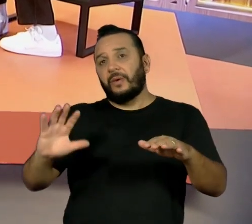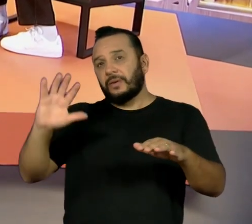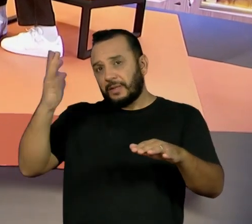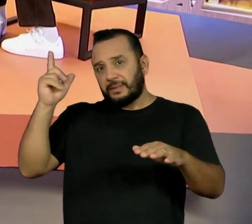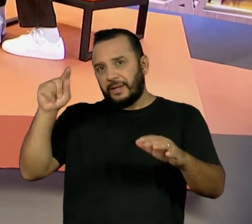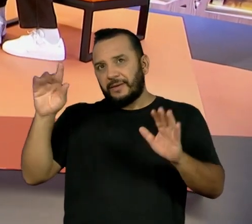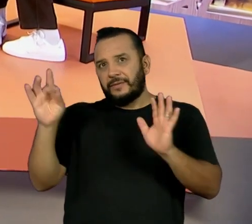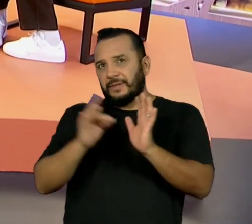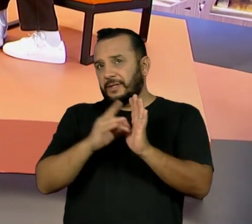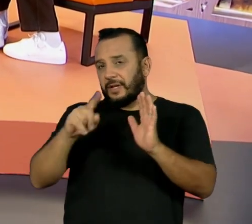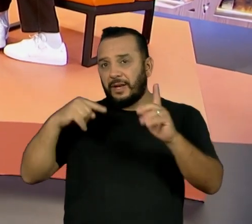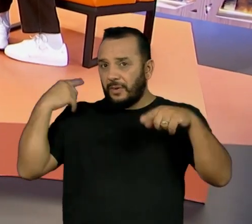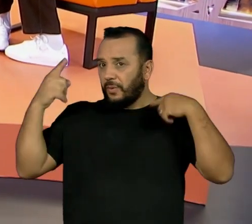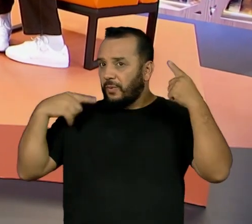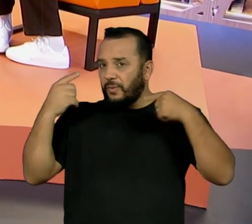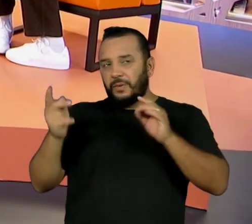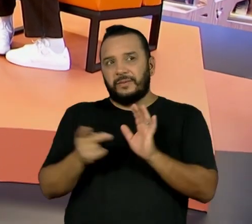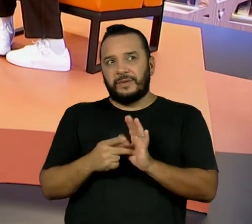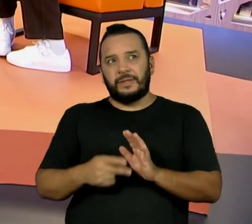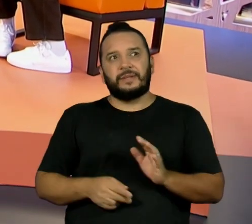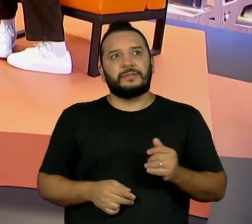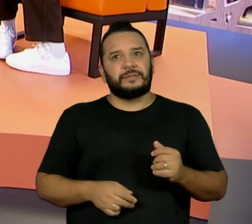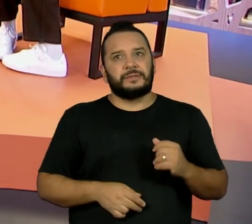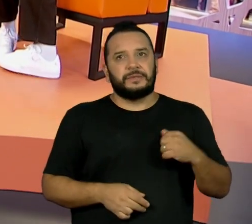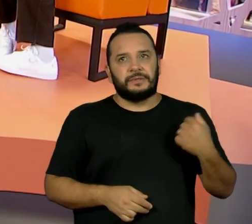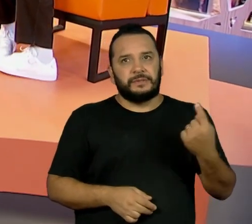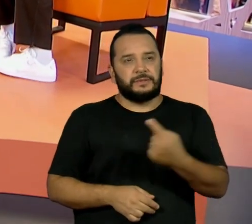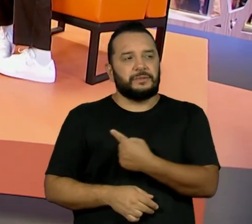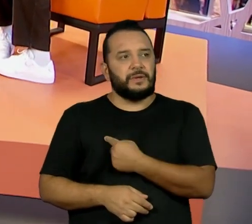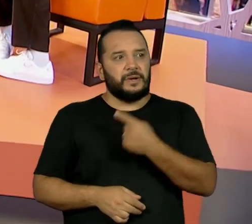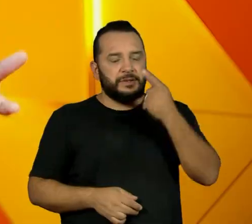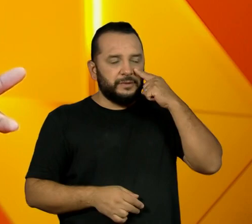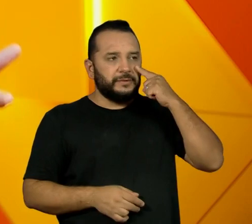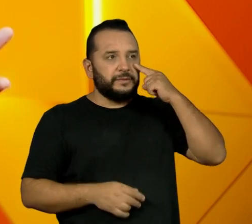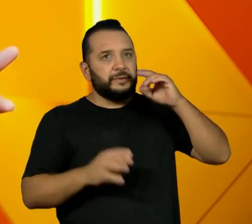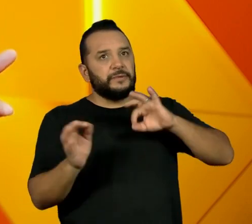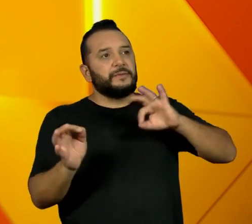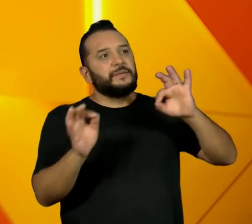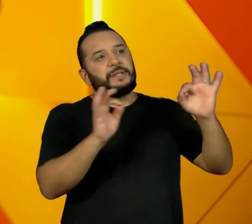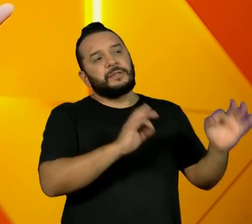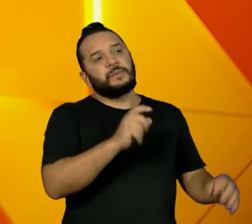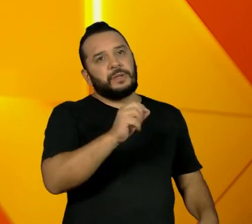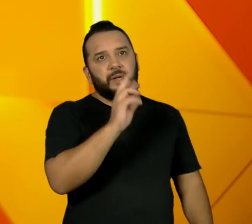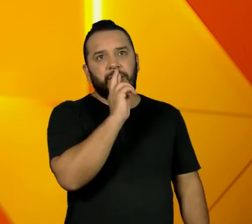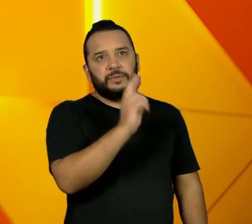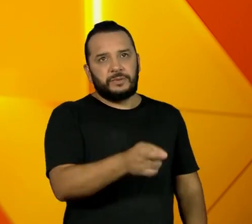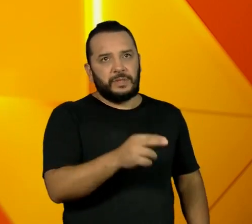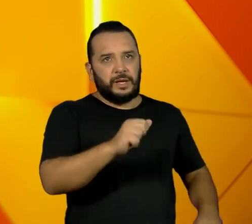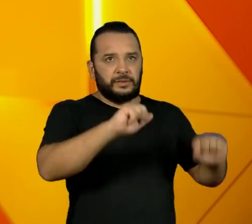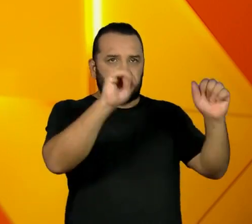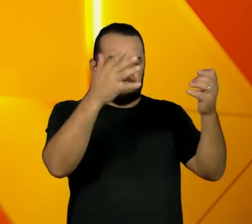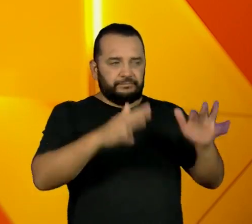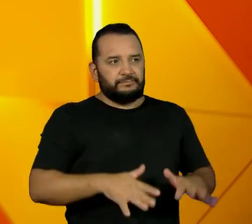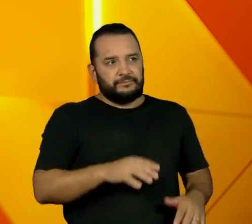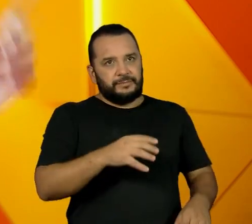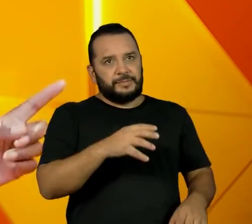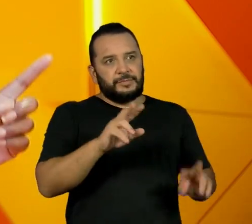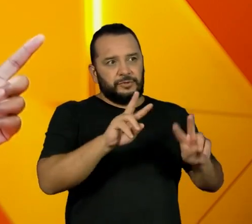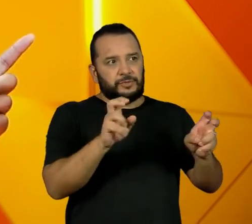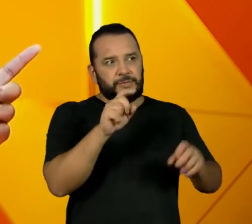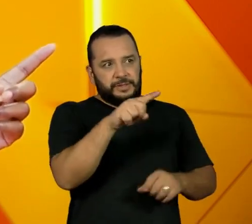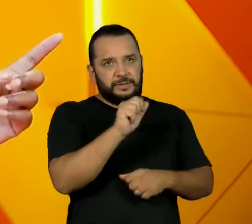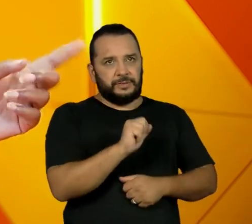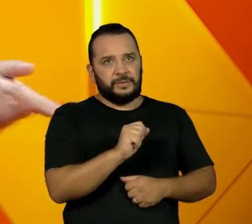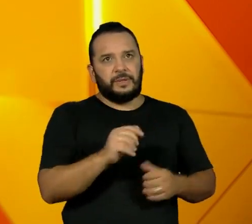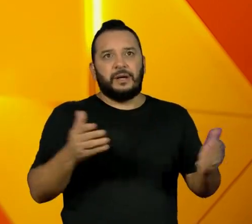é insano a gente pensar, né? E nós estamos assistindo resultados desastrosos com relação a isso. Exato. Quero